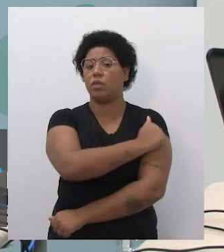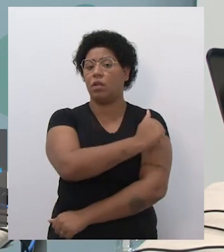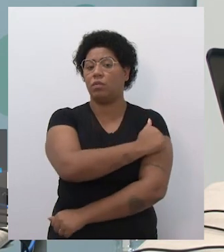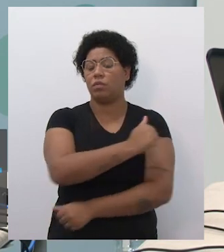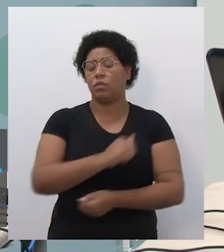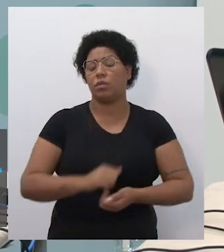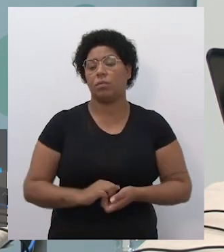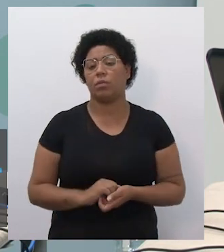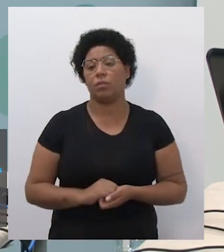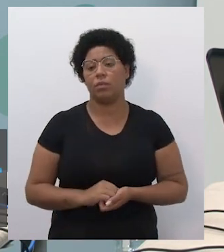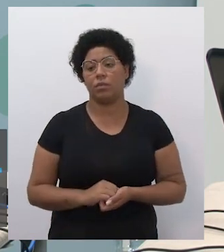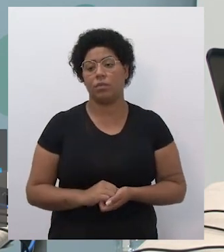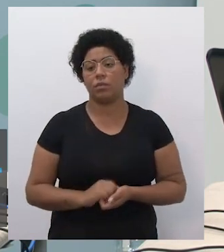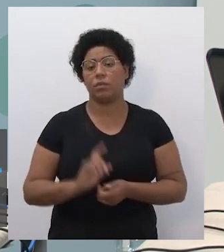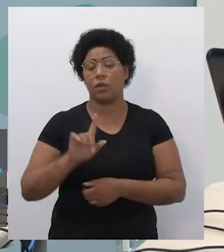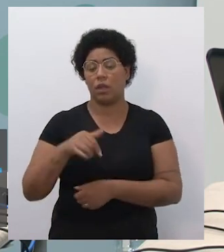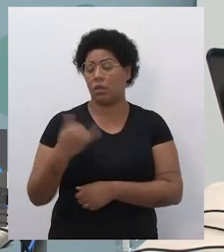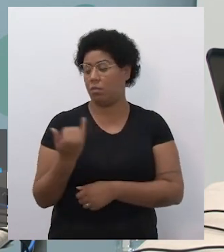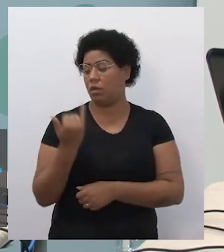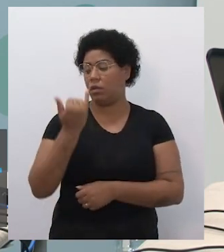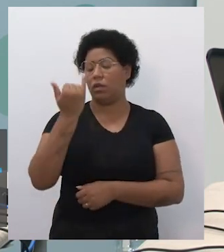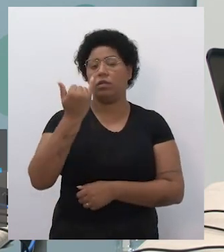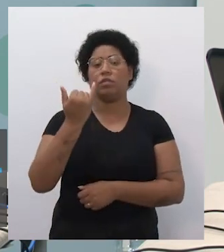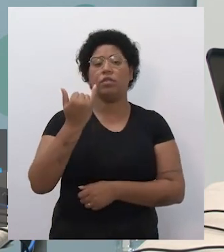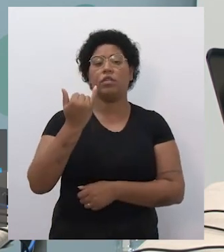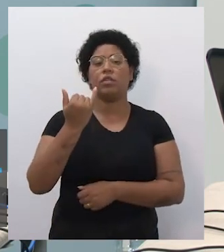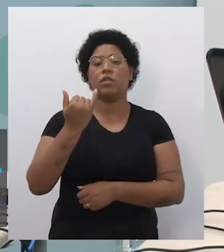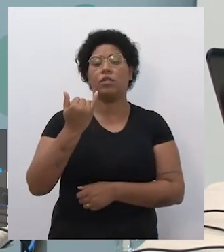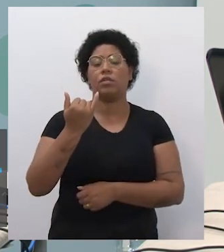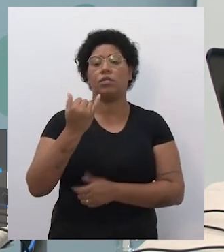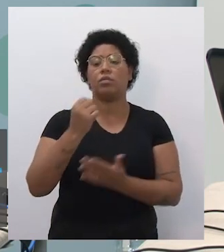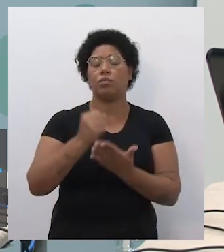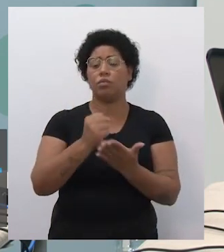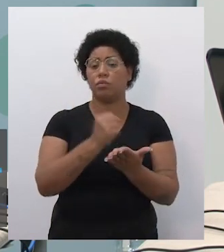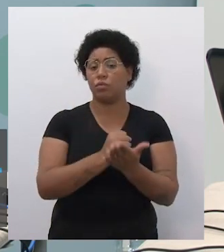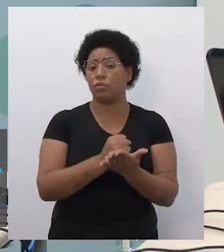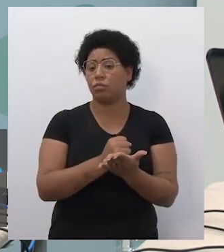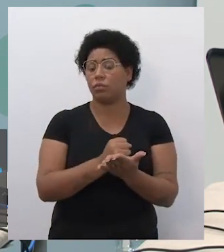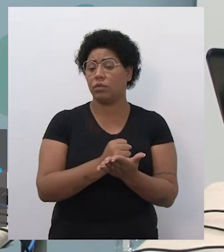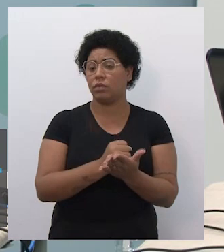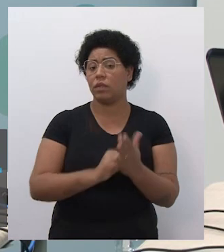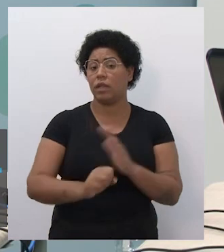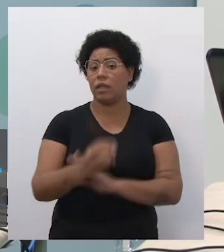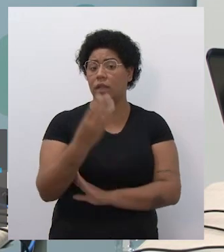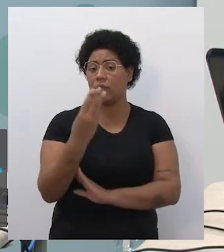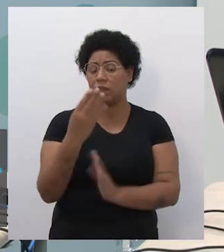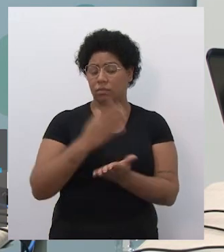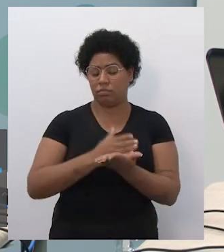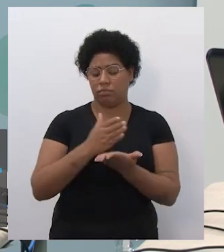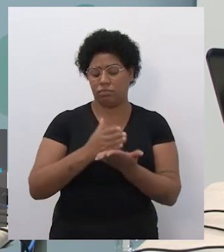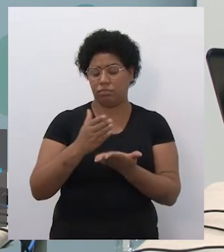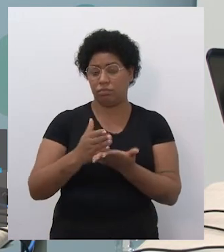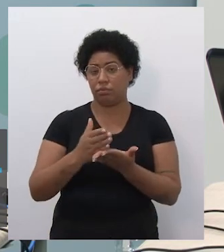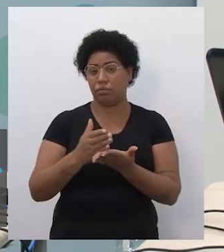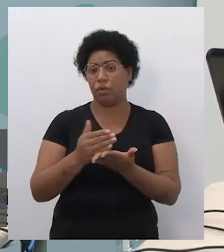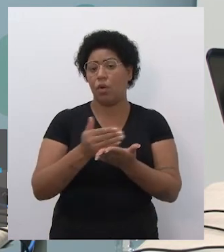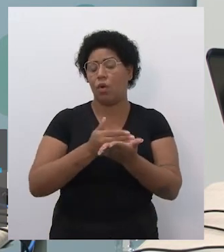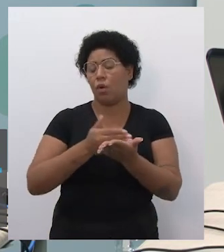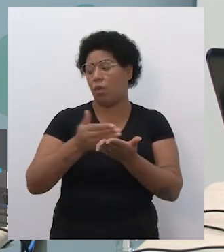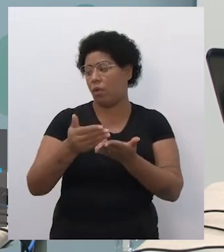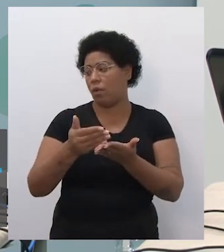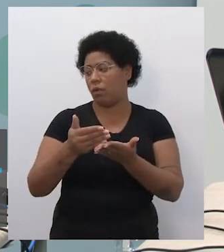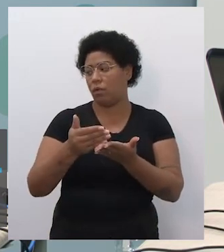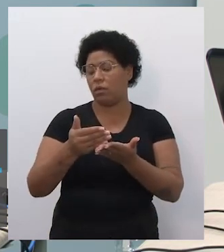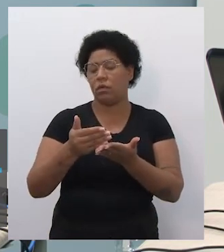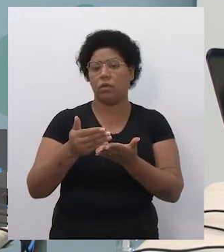salas. É importante destacar que esse documento, né, foi proposto tendo 3 partes: introdução, desenvolvimento